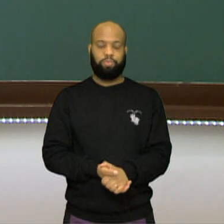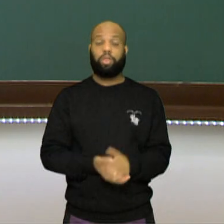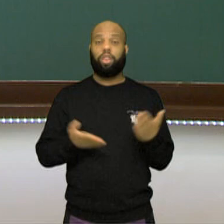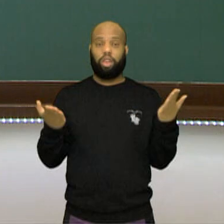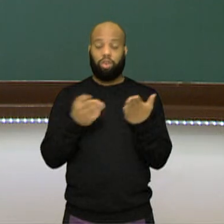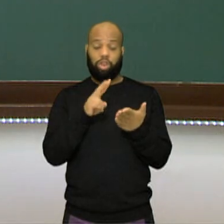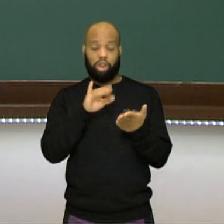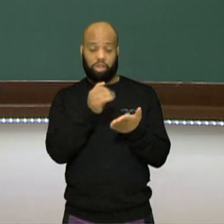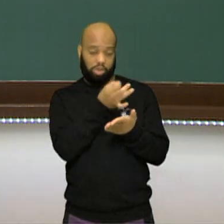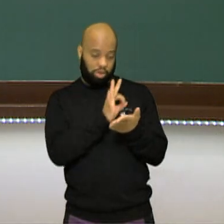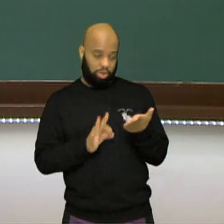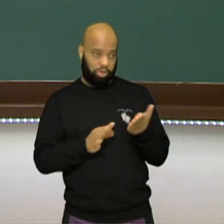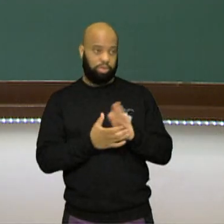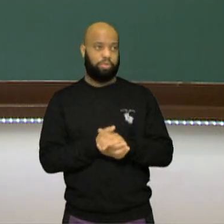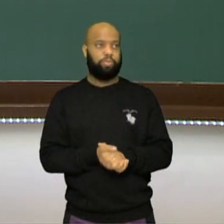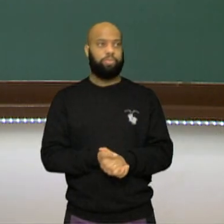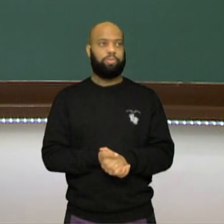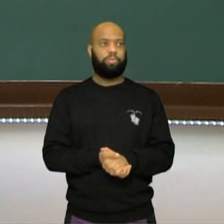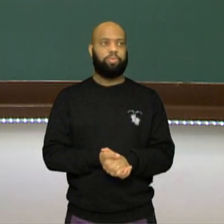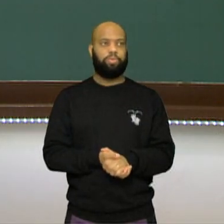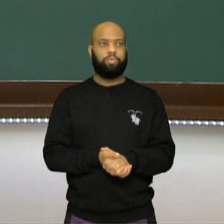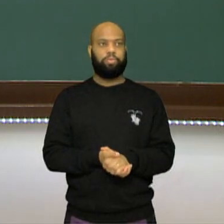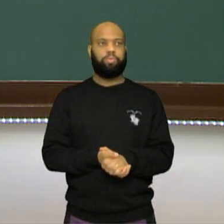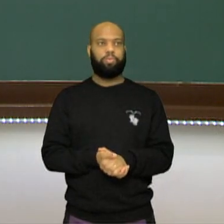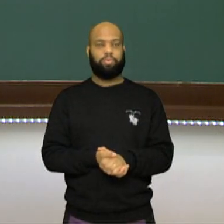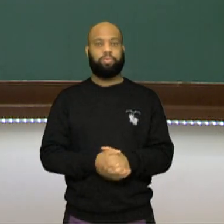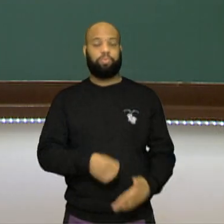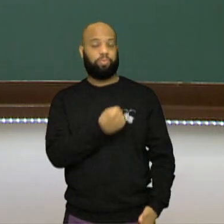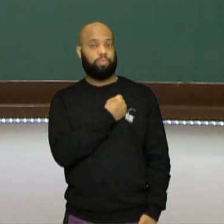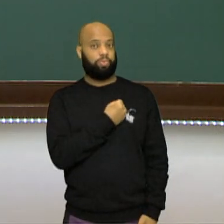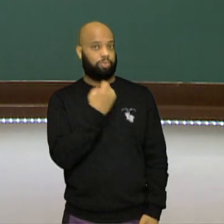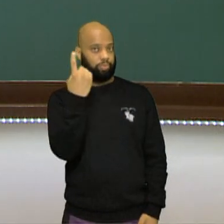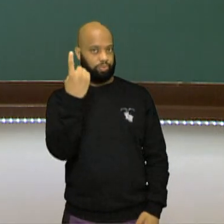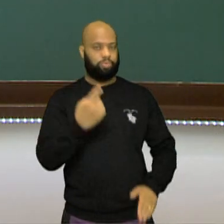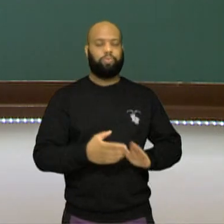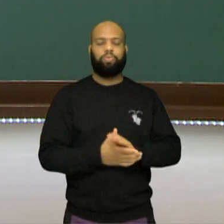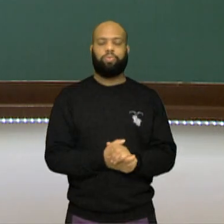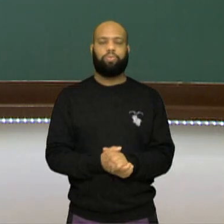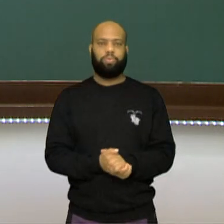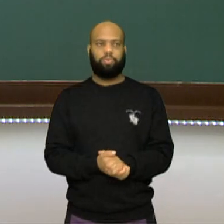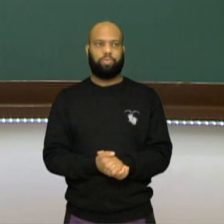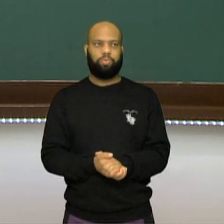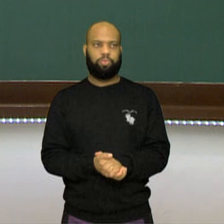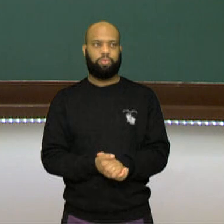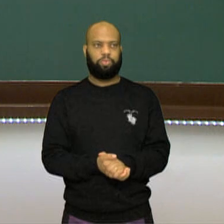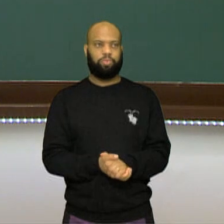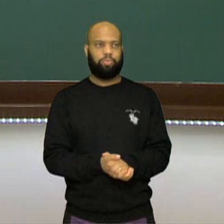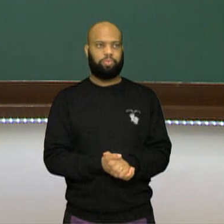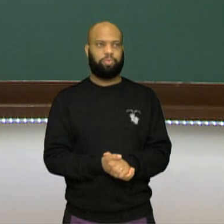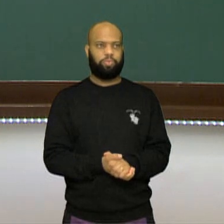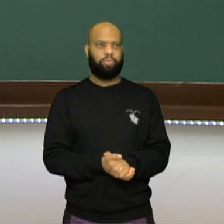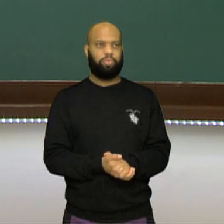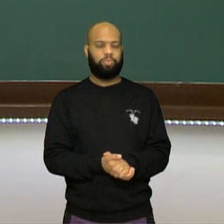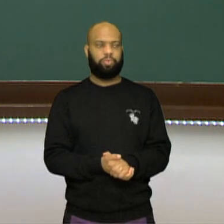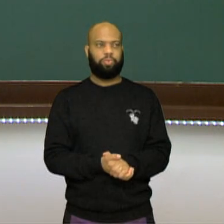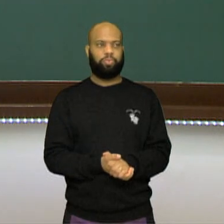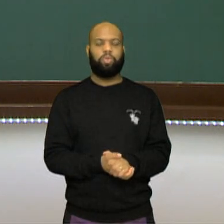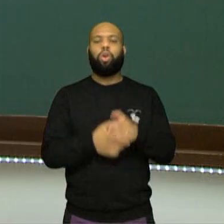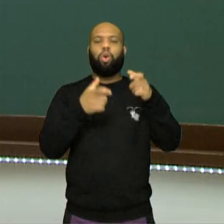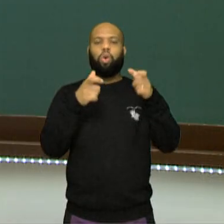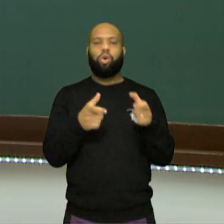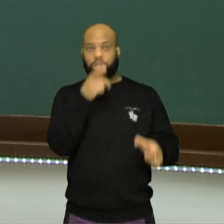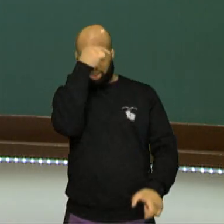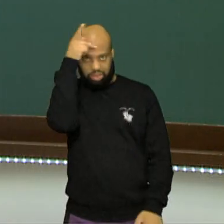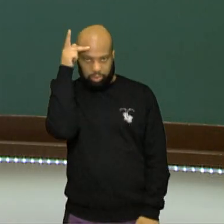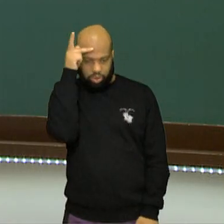Bora corrigir? Vamos ver aqui. Number 1. Where do Canadians like to go on summer vacation? Para onde que os